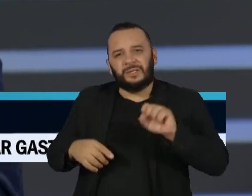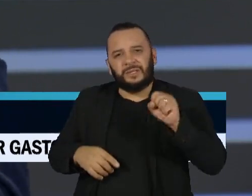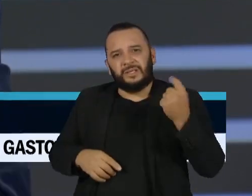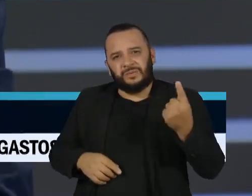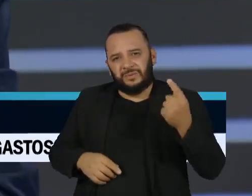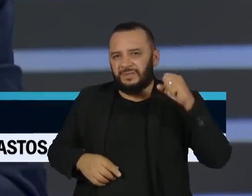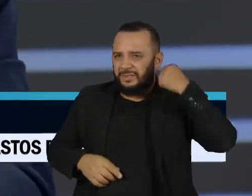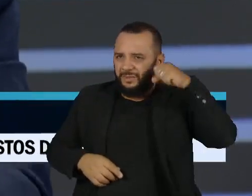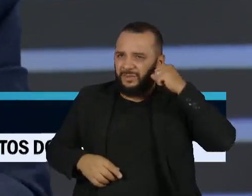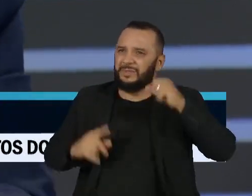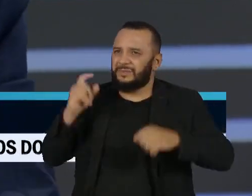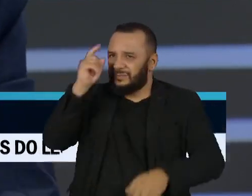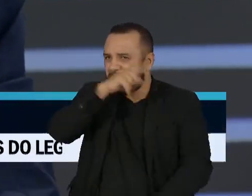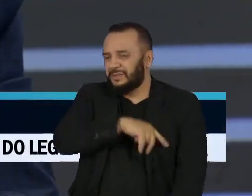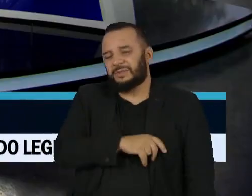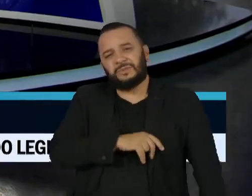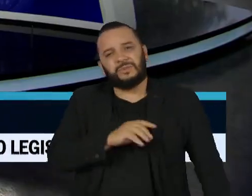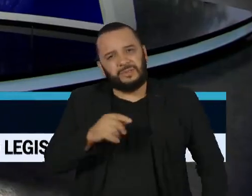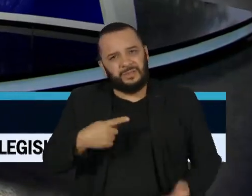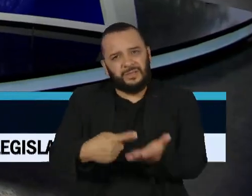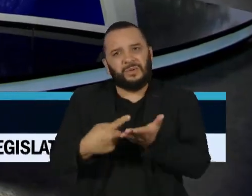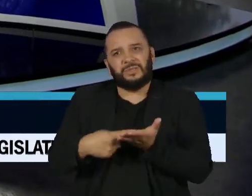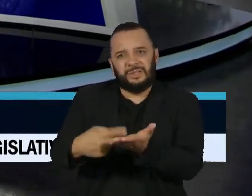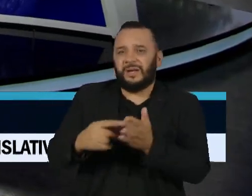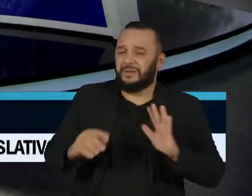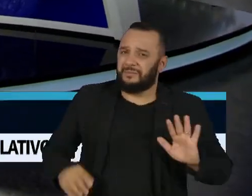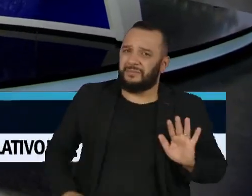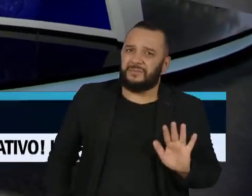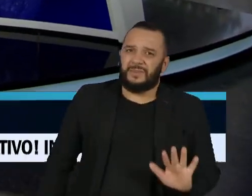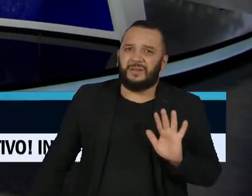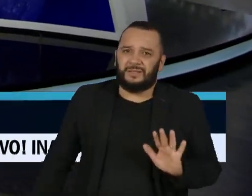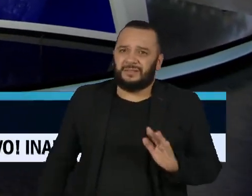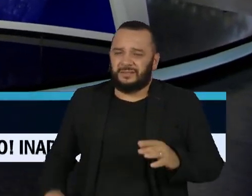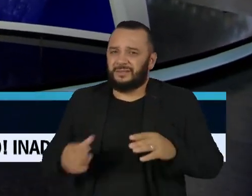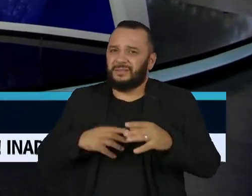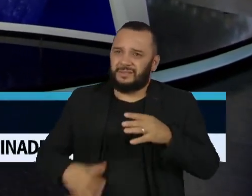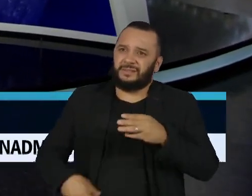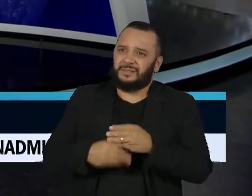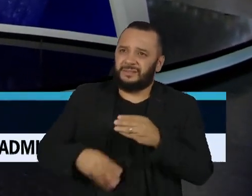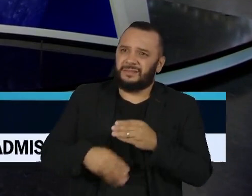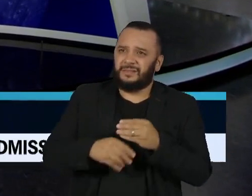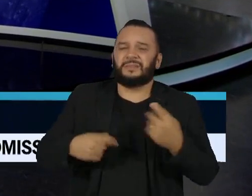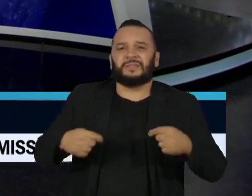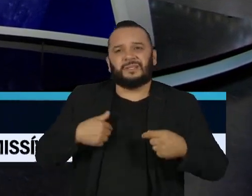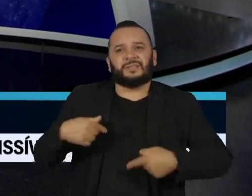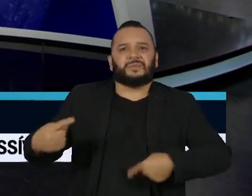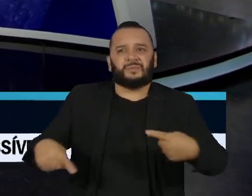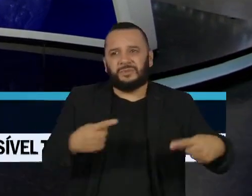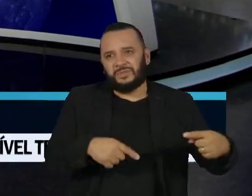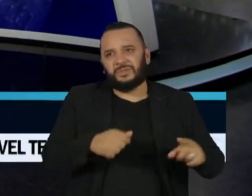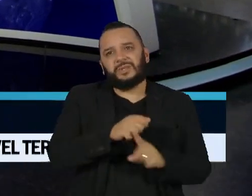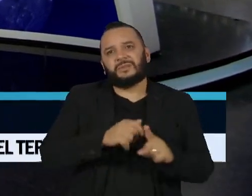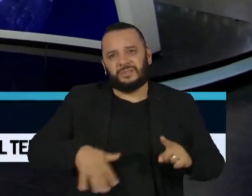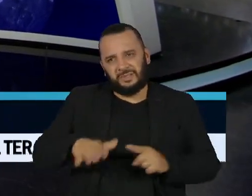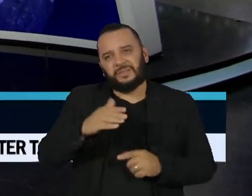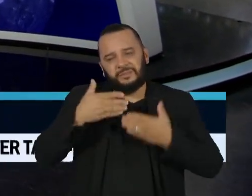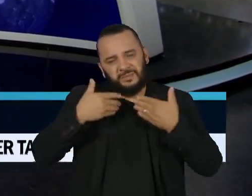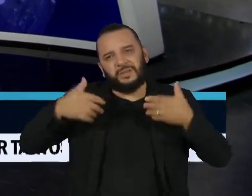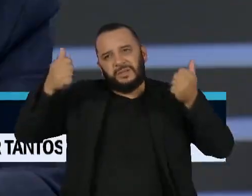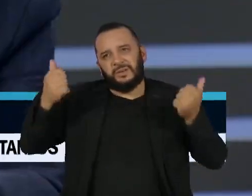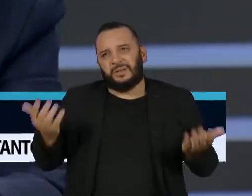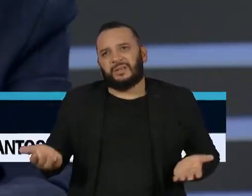maioria consolidada, mas a questão das emendas, elas têm de ser discutidas com a sociedade melhor. Não